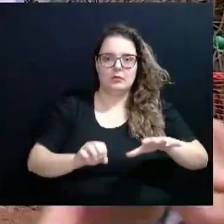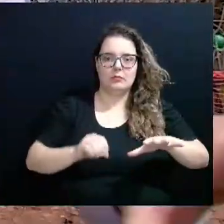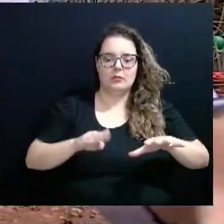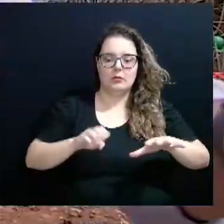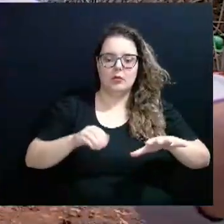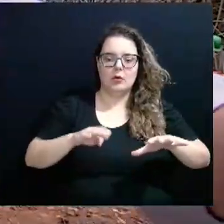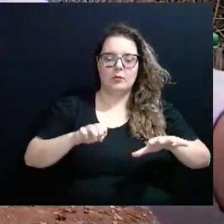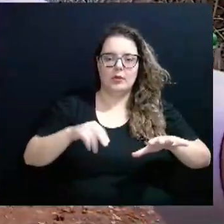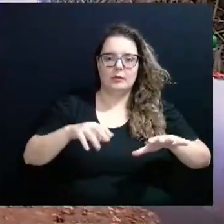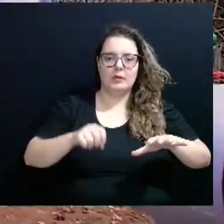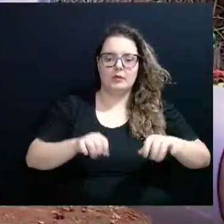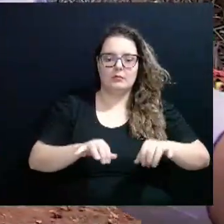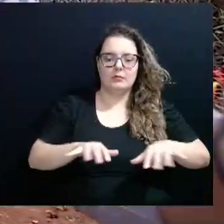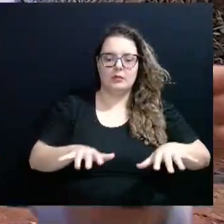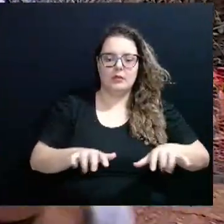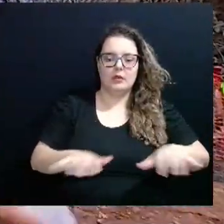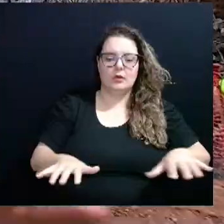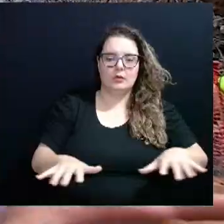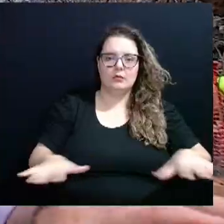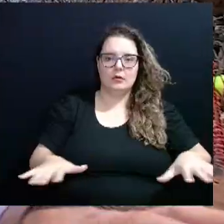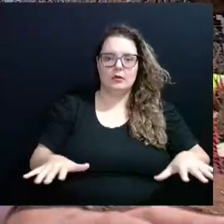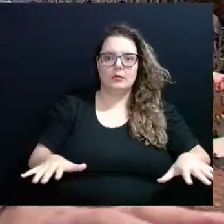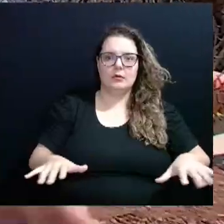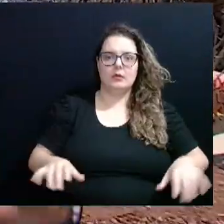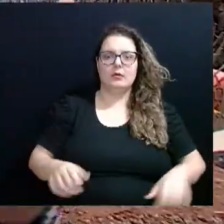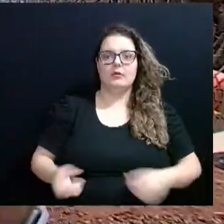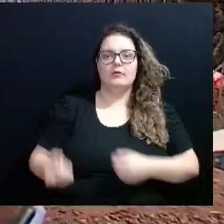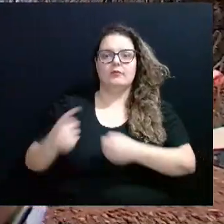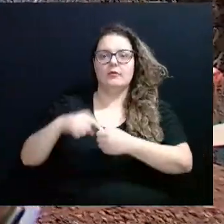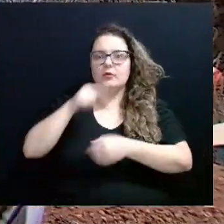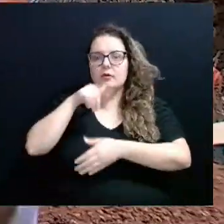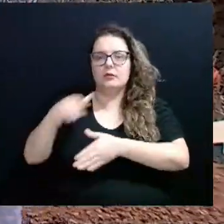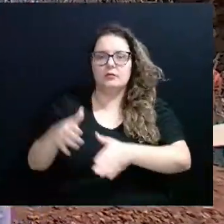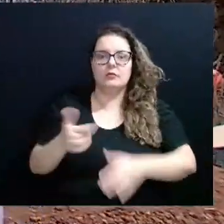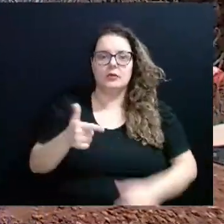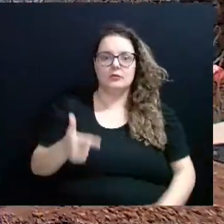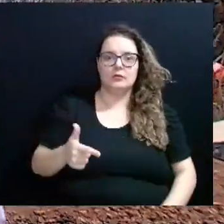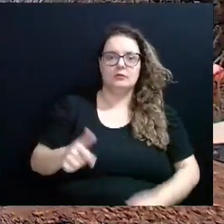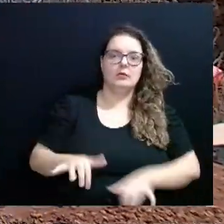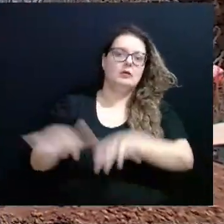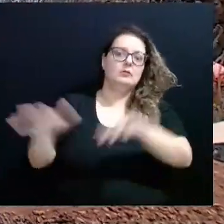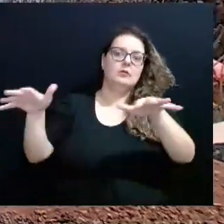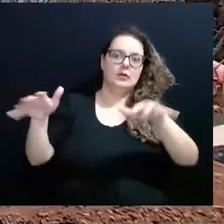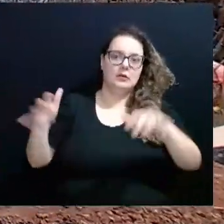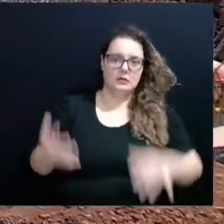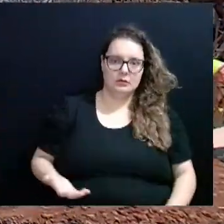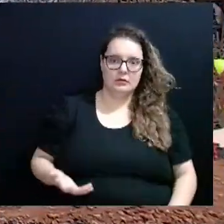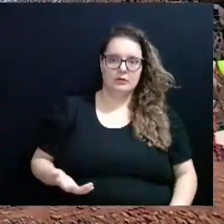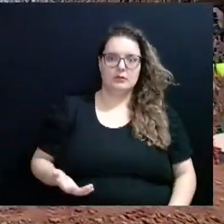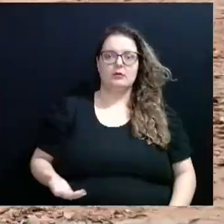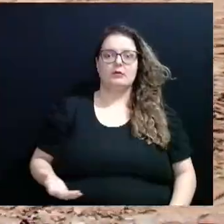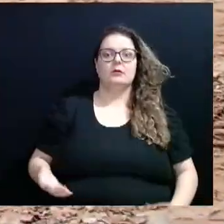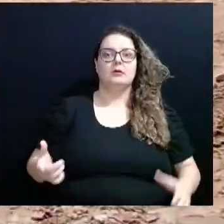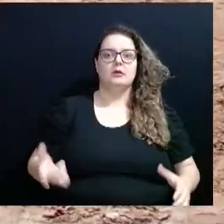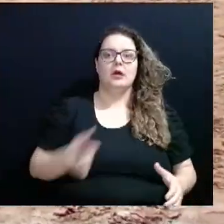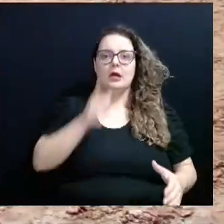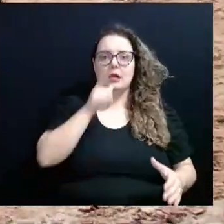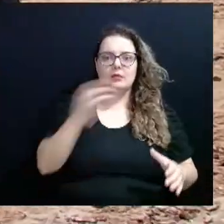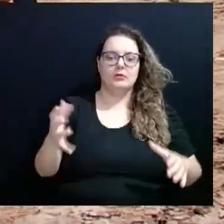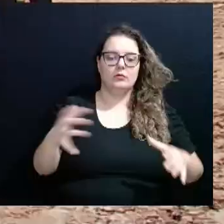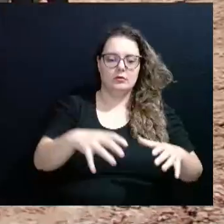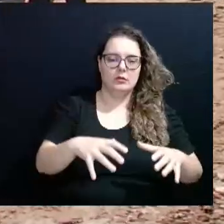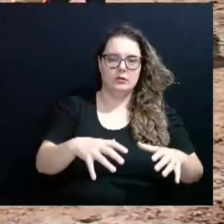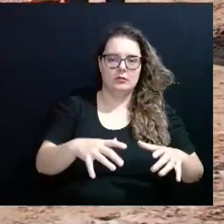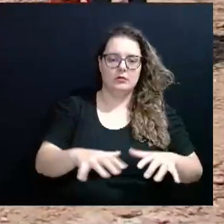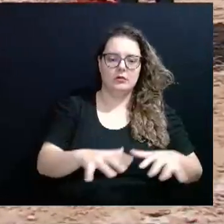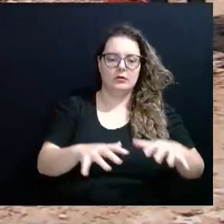gradativamente para o leito do rio novamente, sem provocar inundação. Quer dizer, a água vai ser acumulada e devolvida ao rio. A ideia da